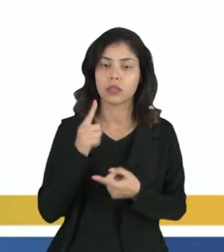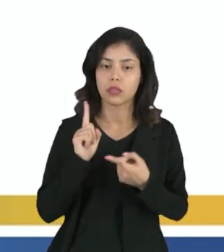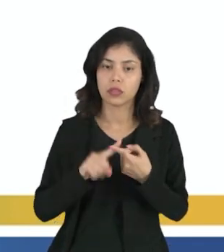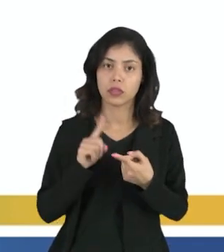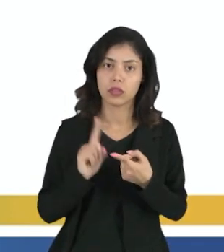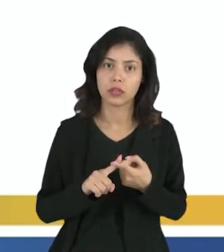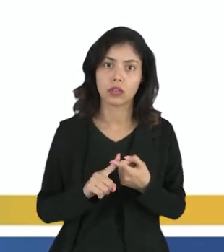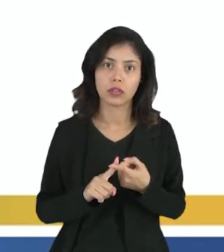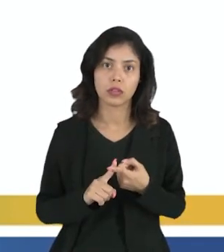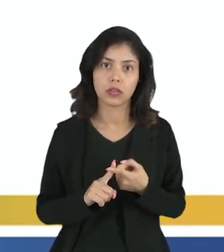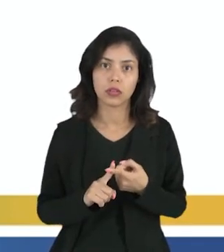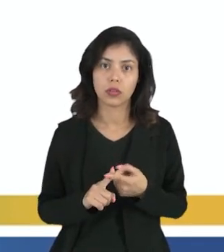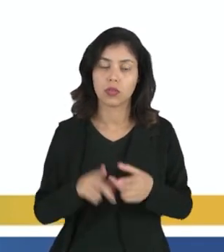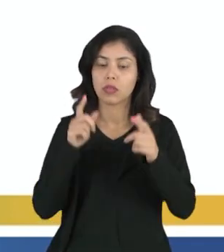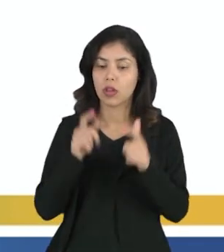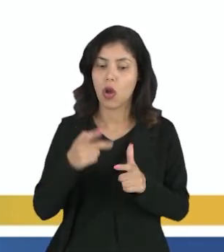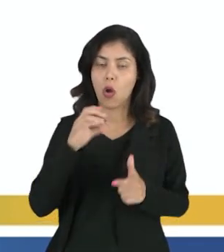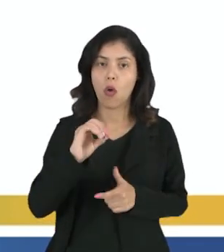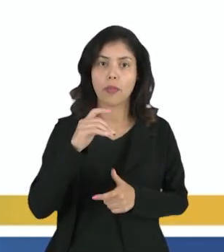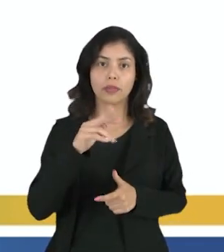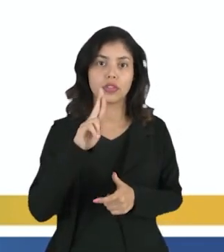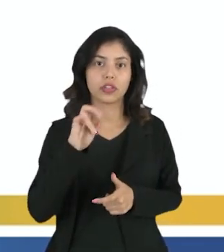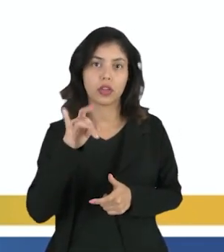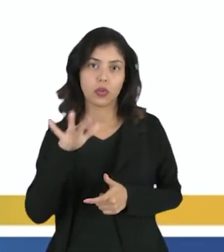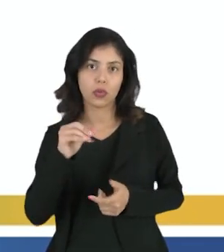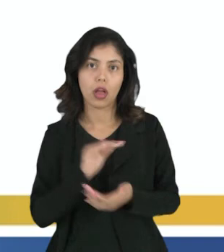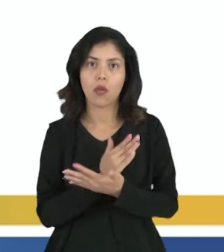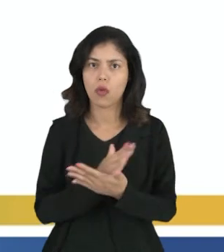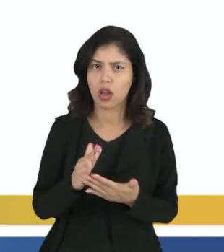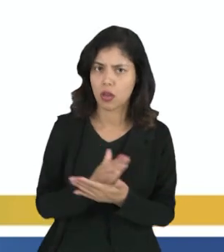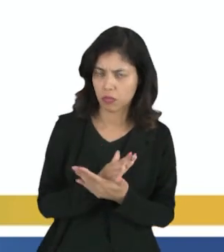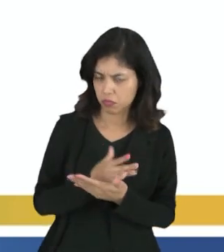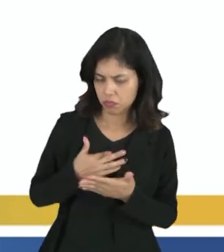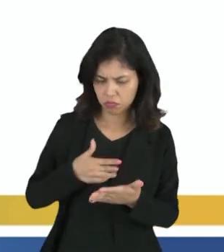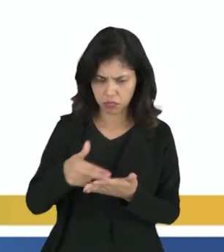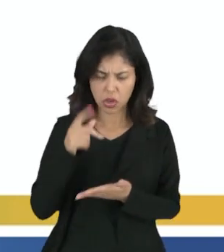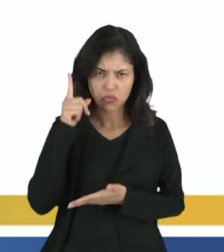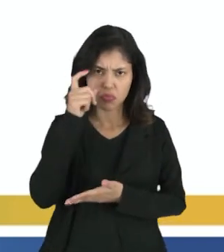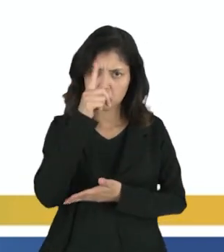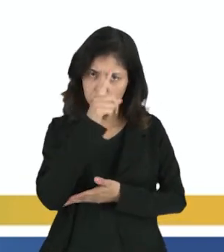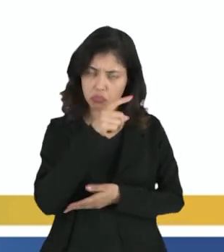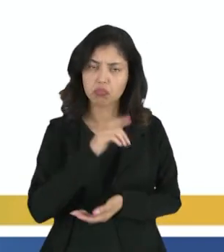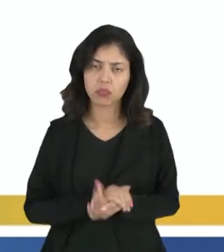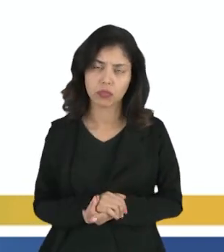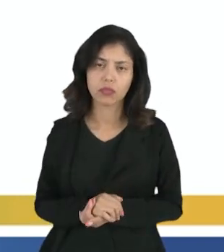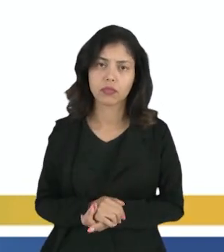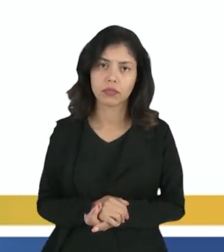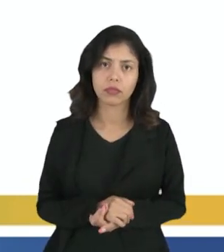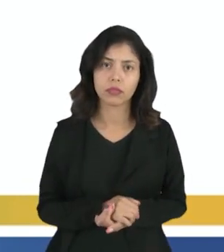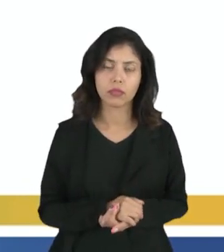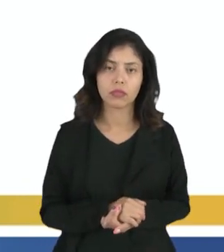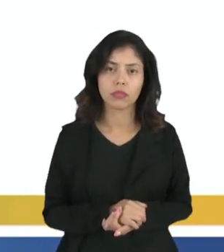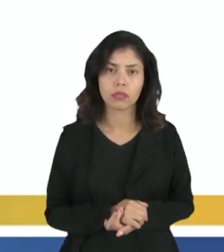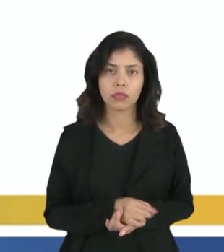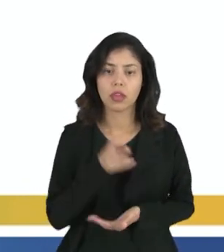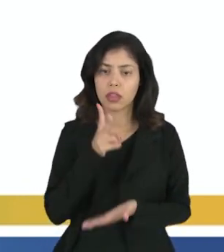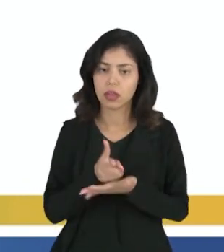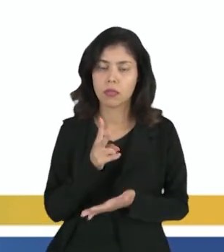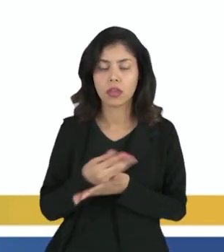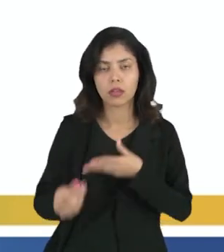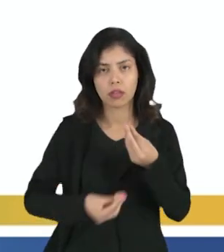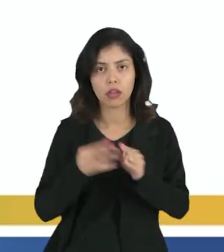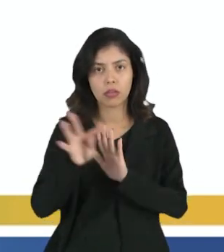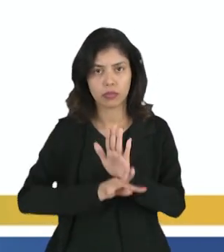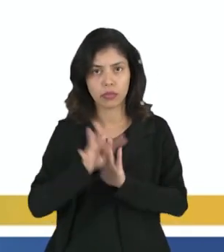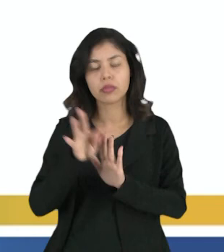pedra significa um obstáculo, ou seja, algo que está dificultando a passagem. Da mesma forma,